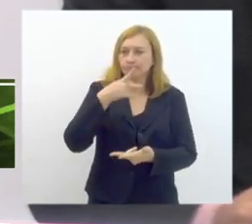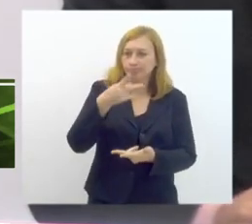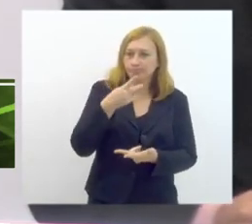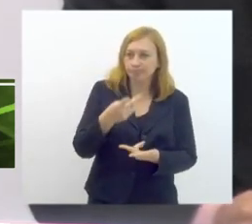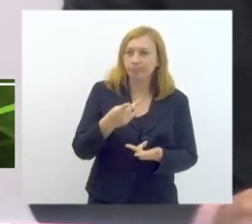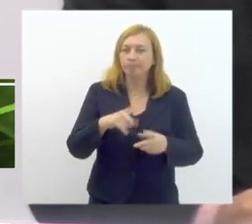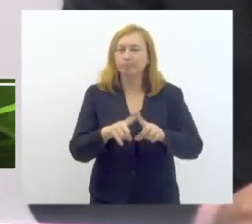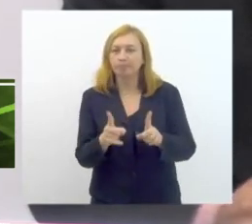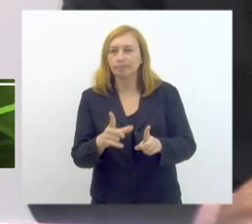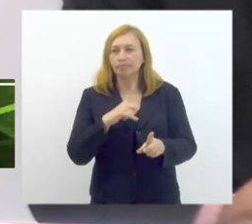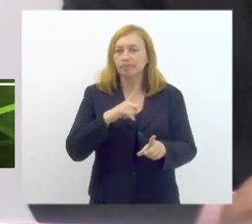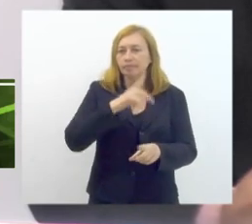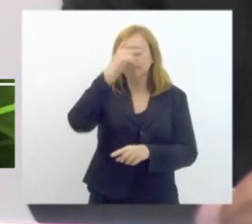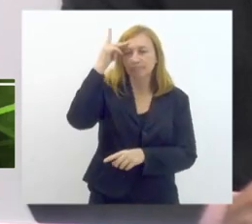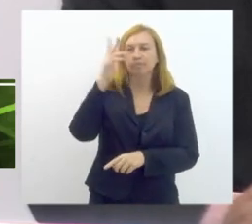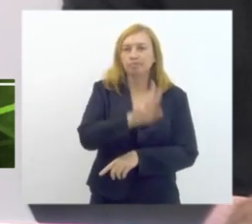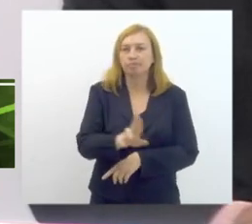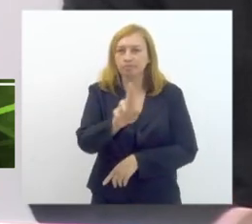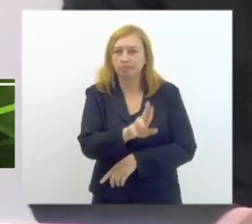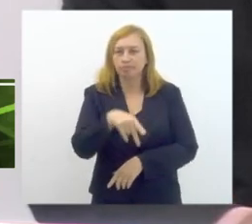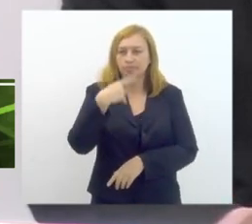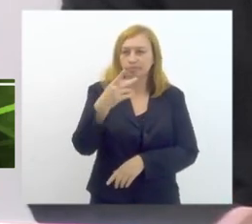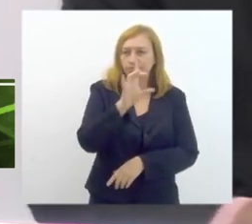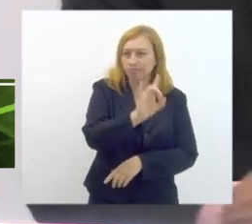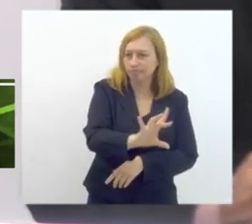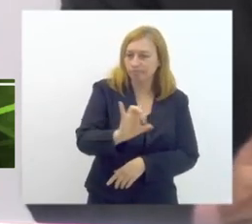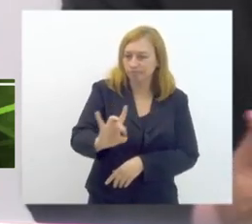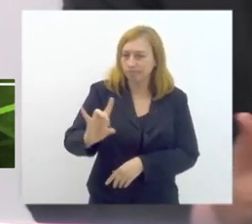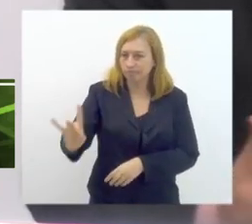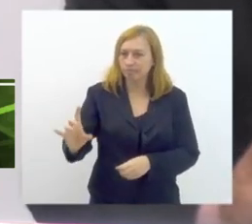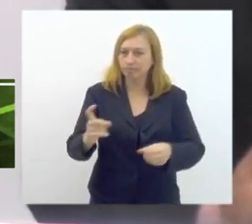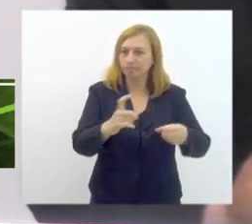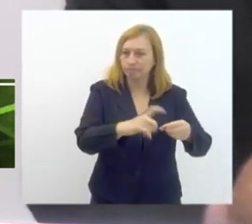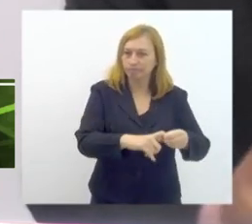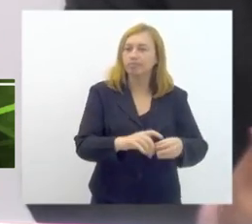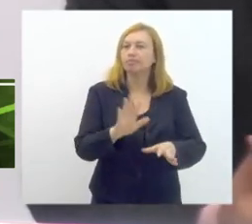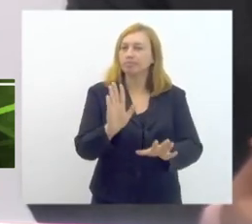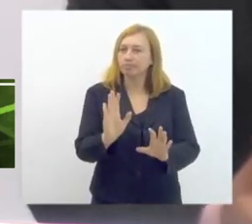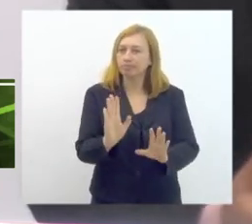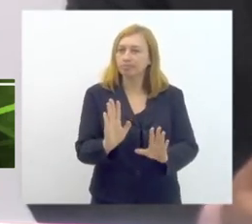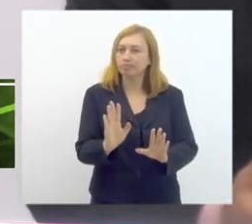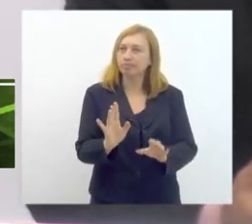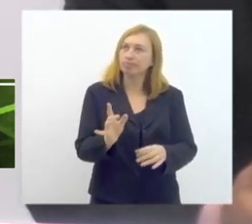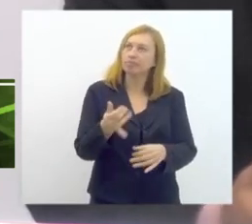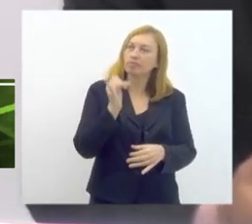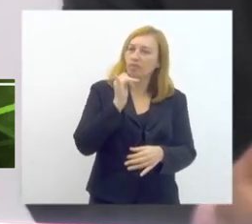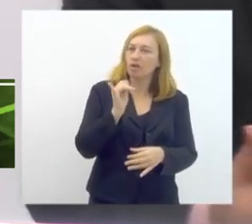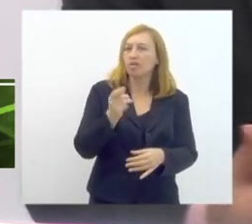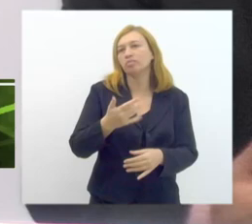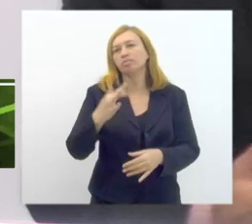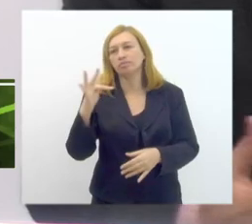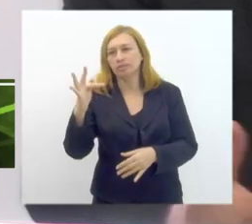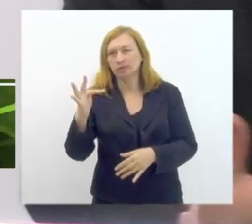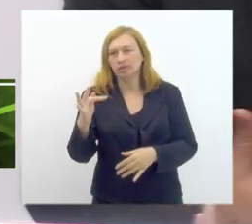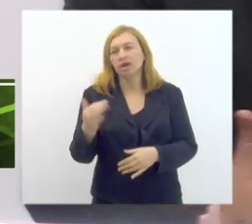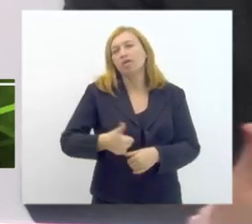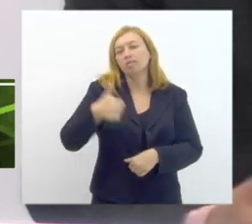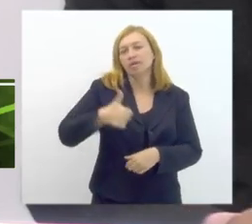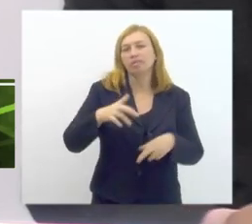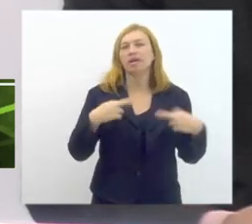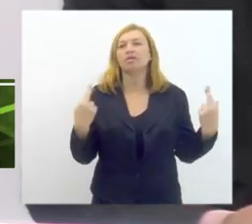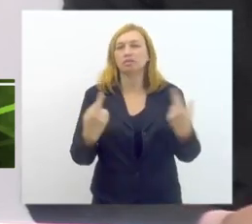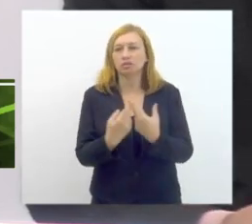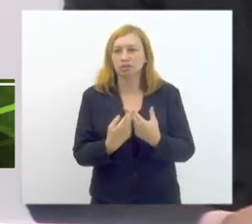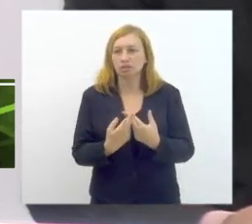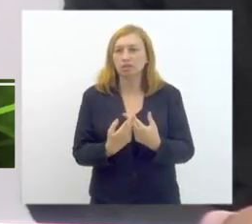muitas pessoas que vão usar a palavra. Cada consórcio vai poder, num relato breve, como eu disse, é a primeira reunião, e